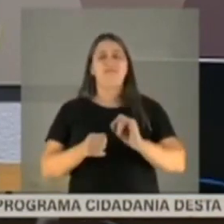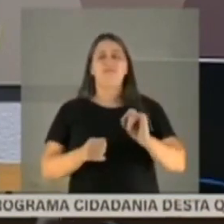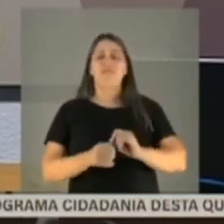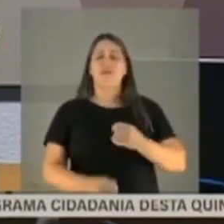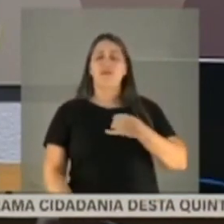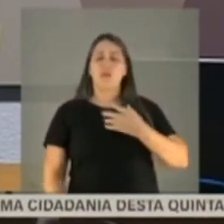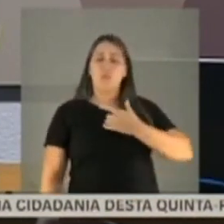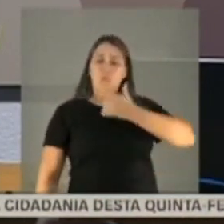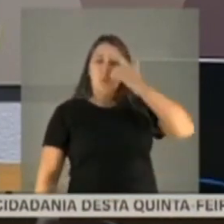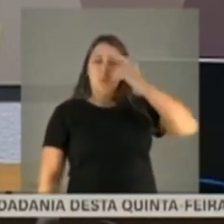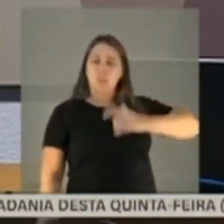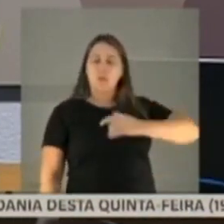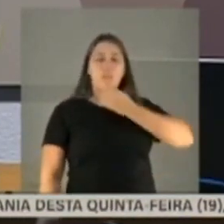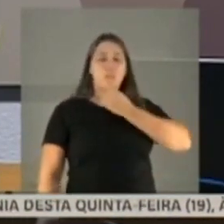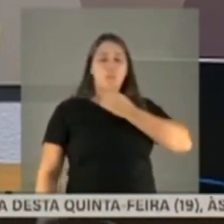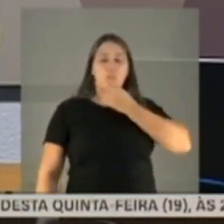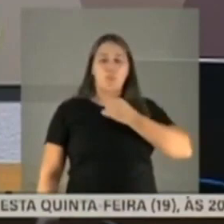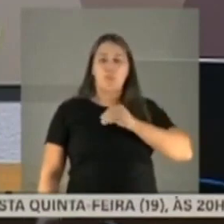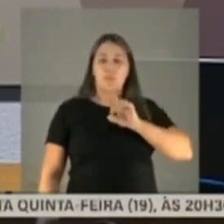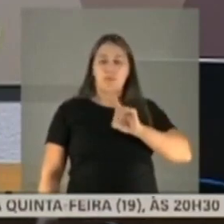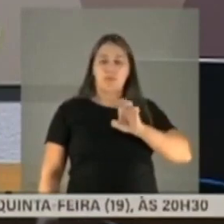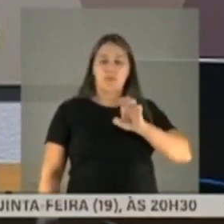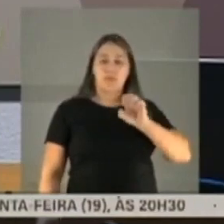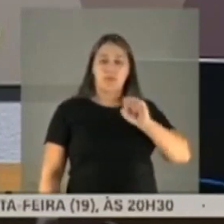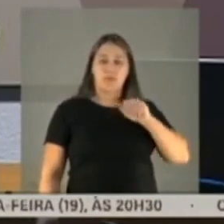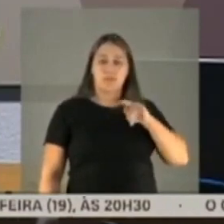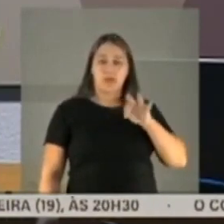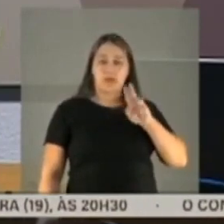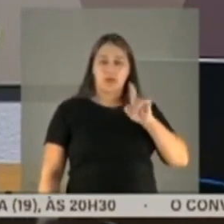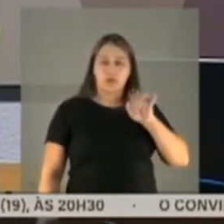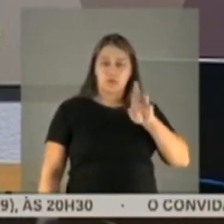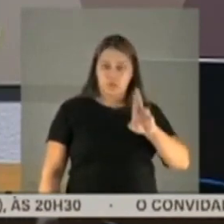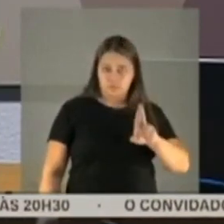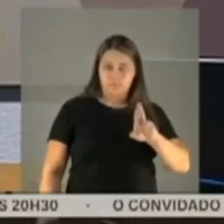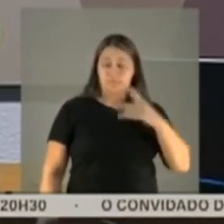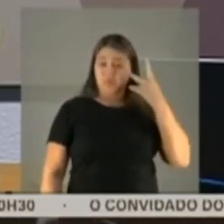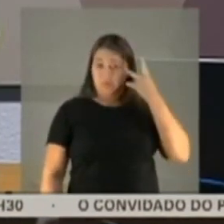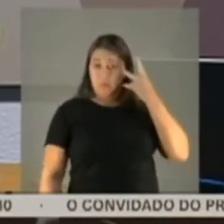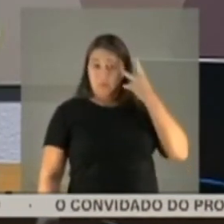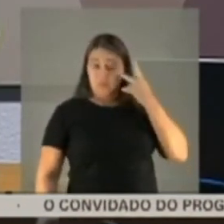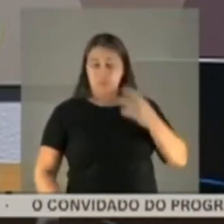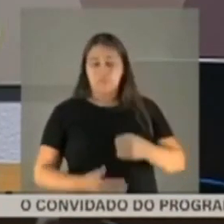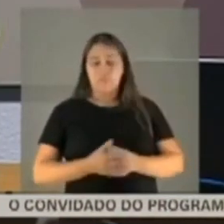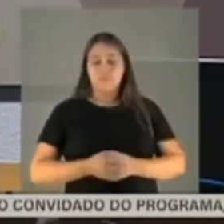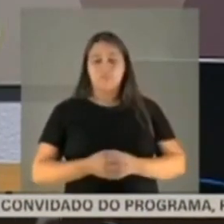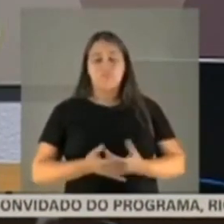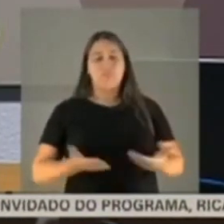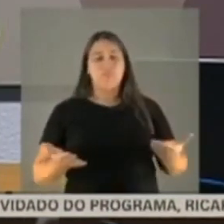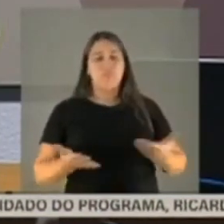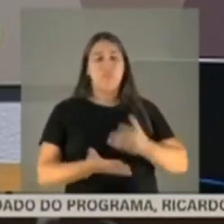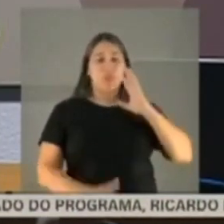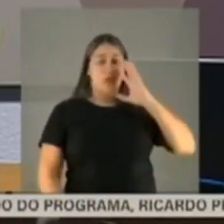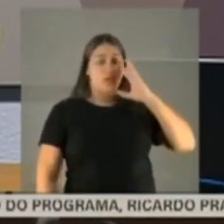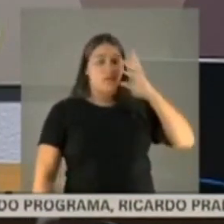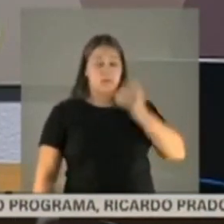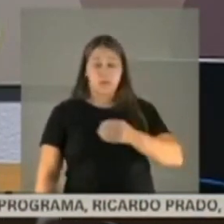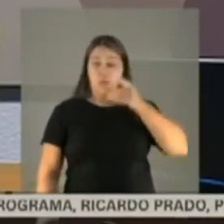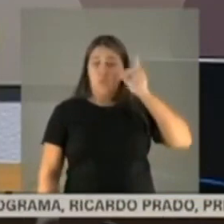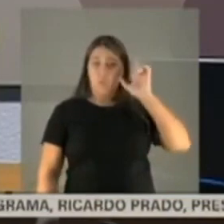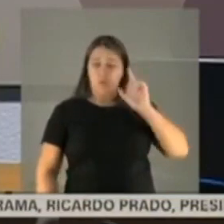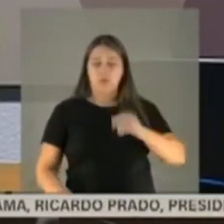ao comportamento do desembargador paulista. A decisão ontem